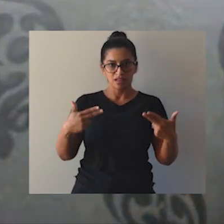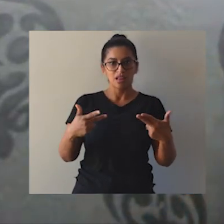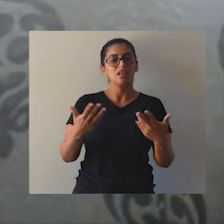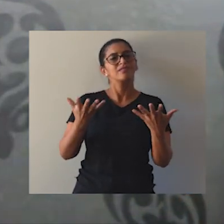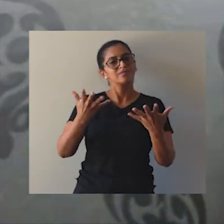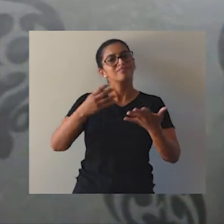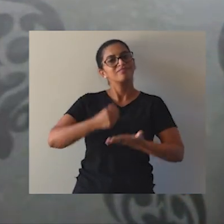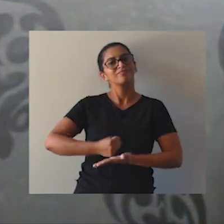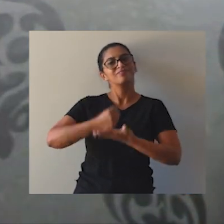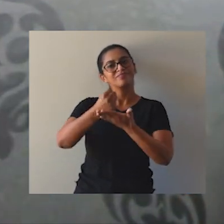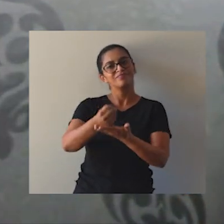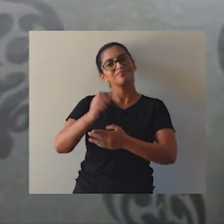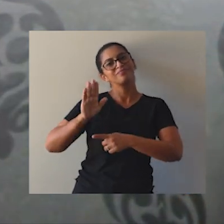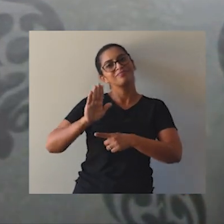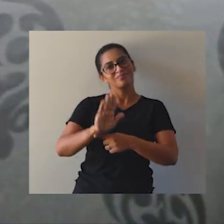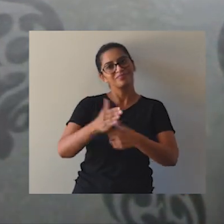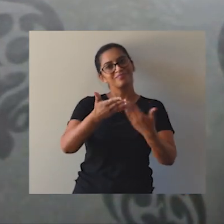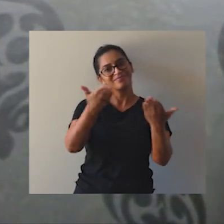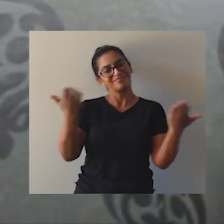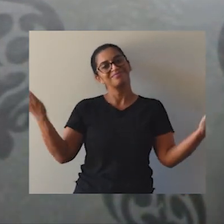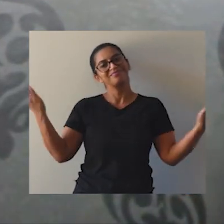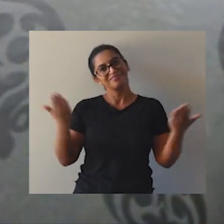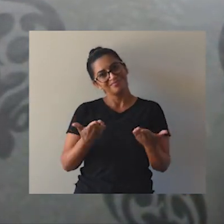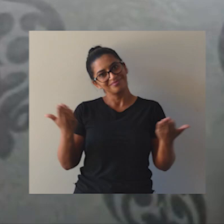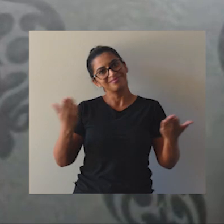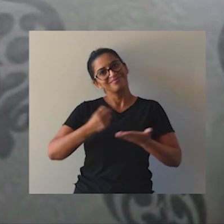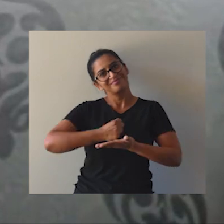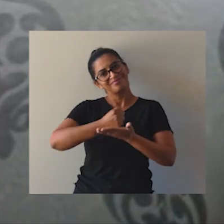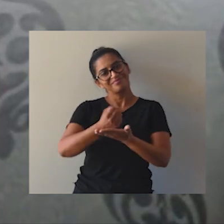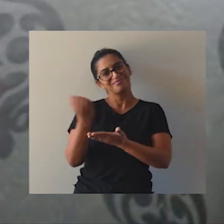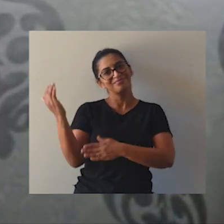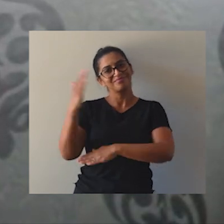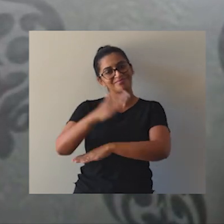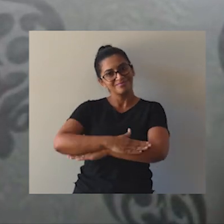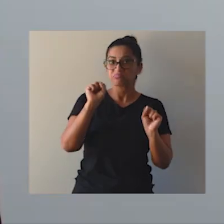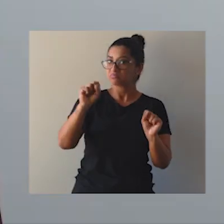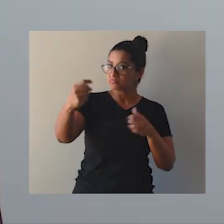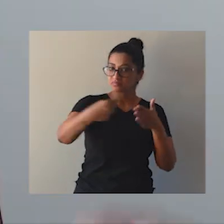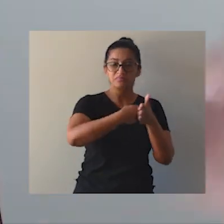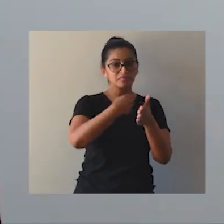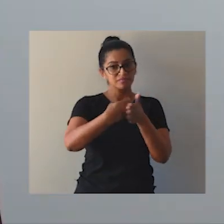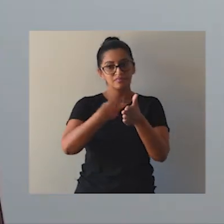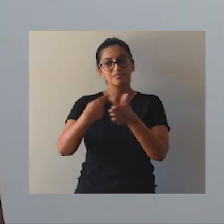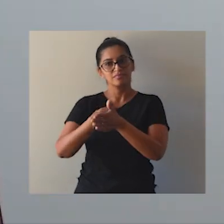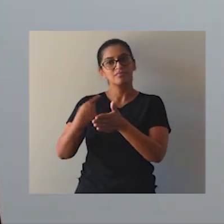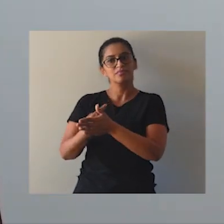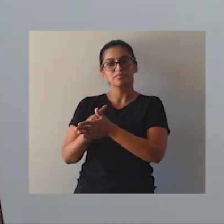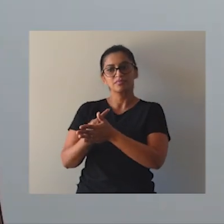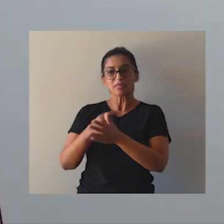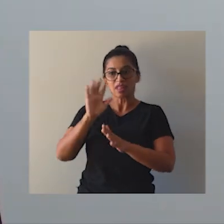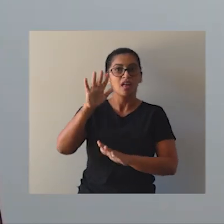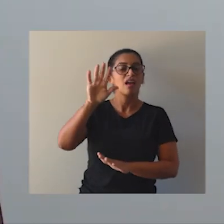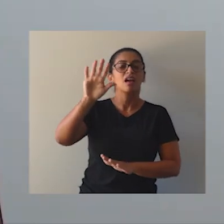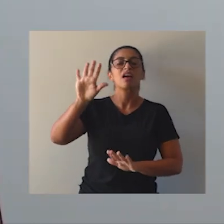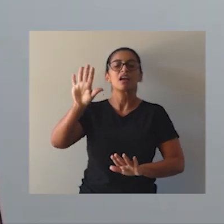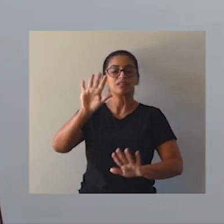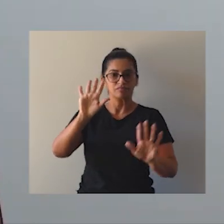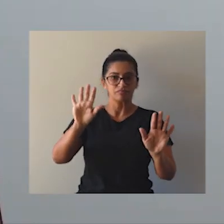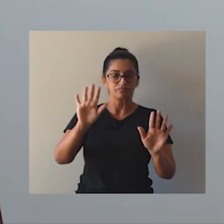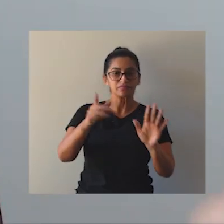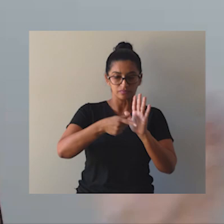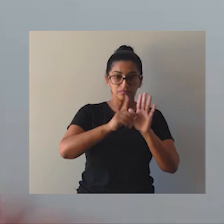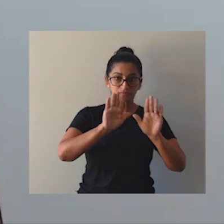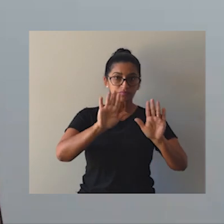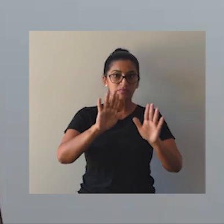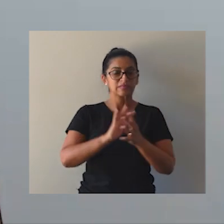eu espero ter contribuído um pouquinho nessa tarde. Tá bom? Obrigada. E só um aviso, para